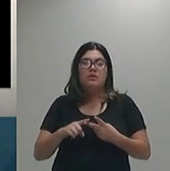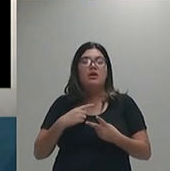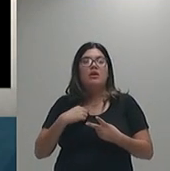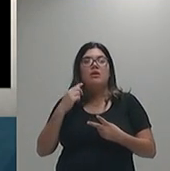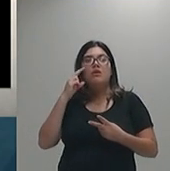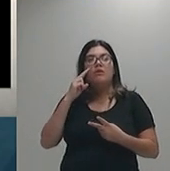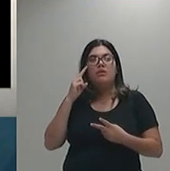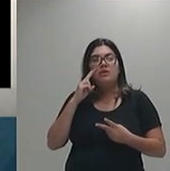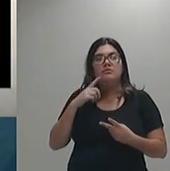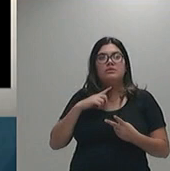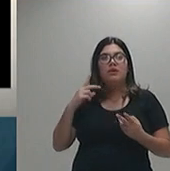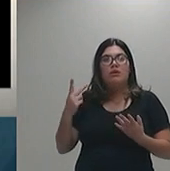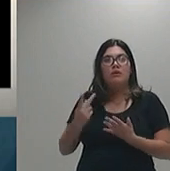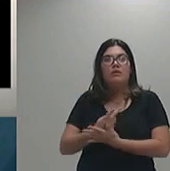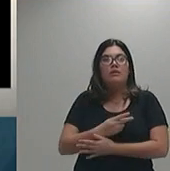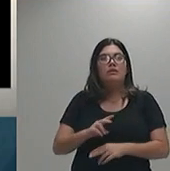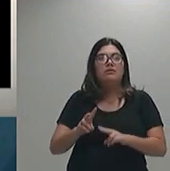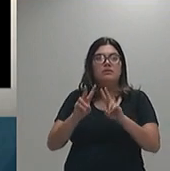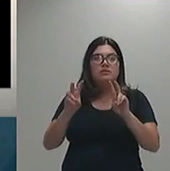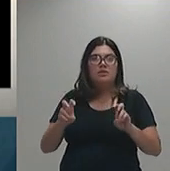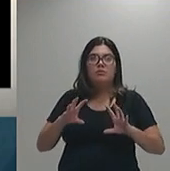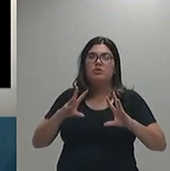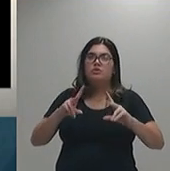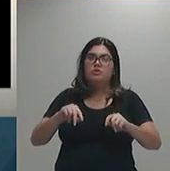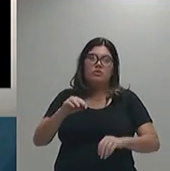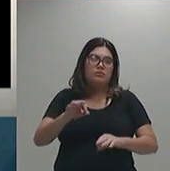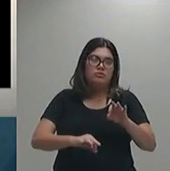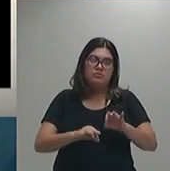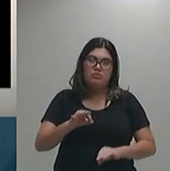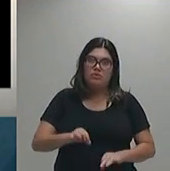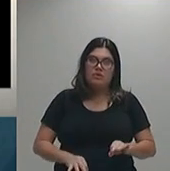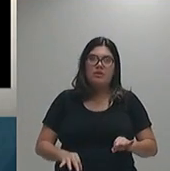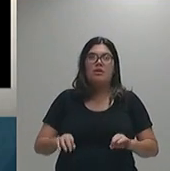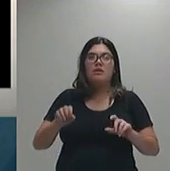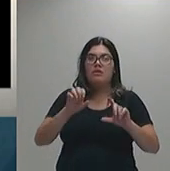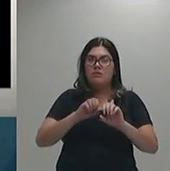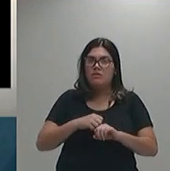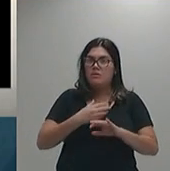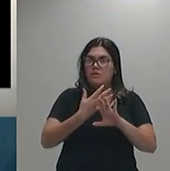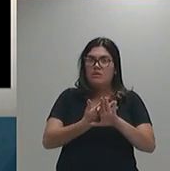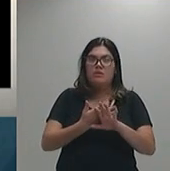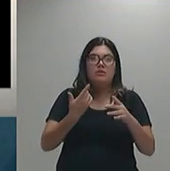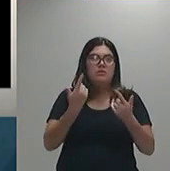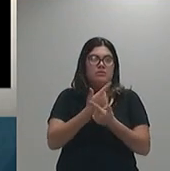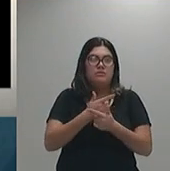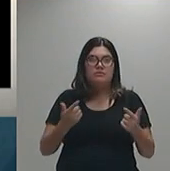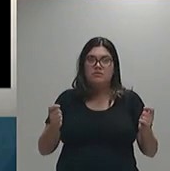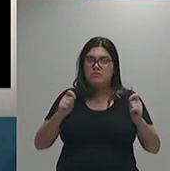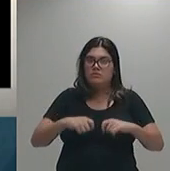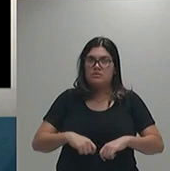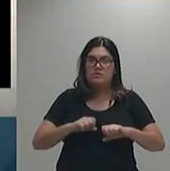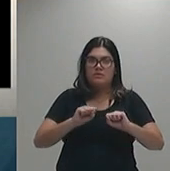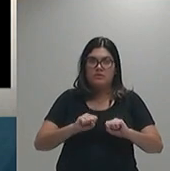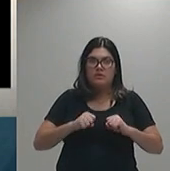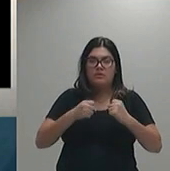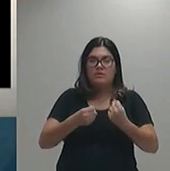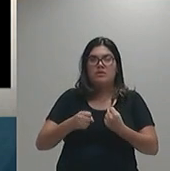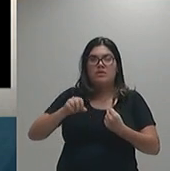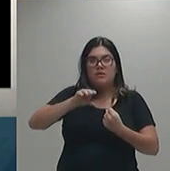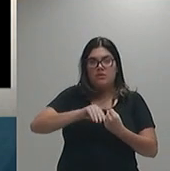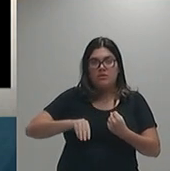deram origem esquema foram todos julgados em sede virtual tem a possibilidade de sustentações orais que contribui para a existência